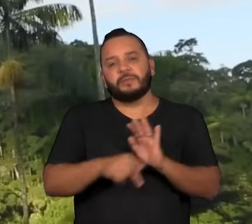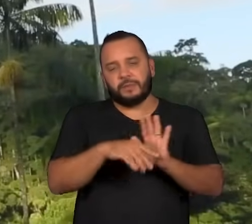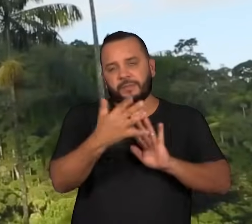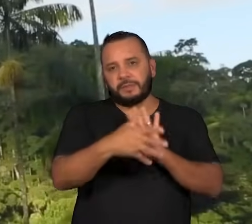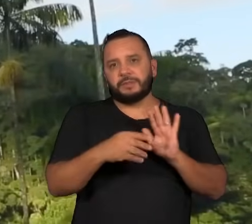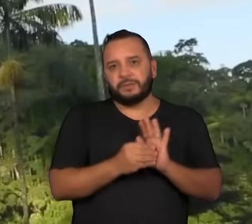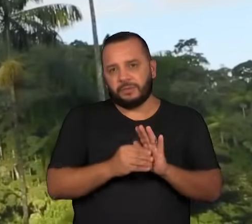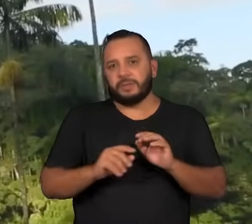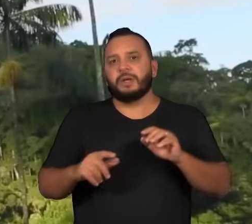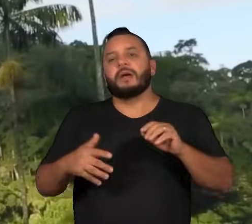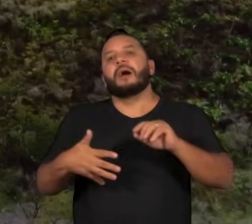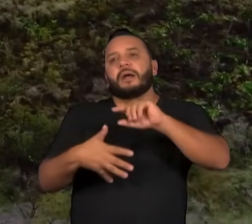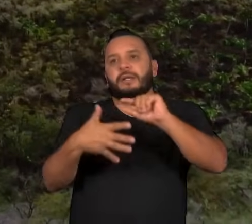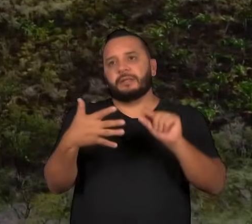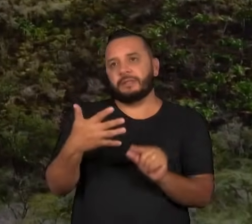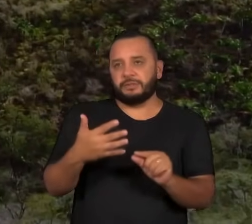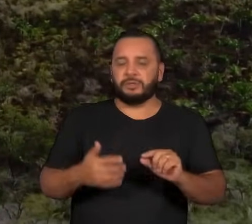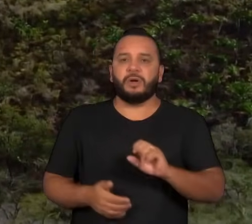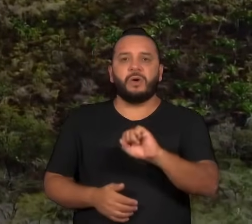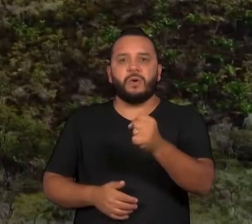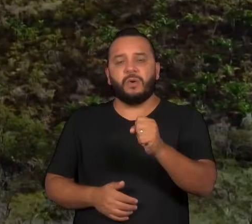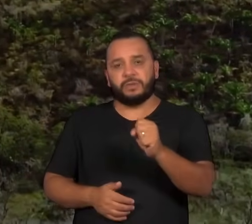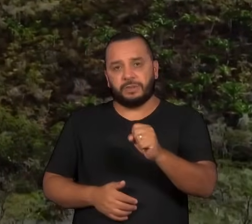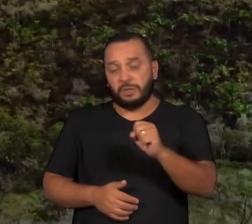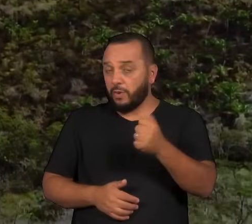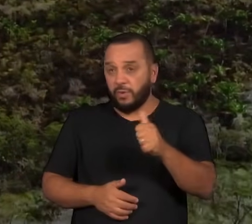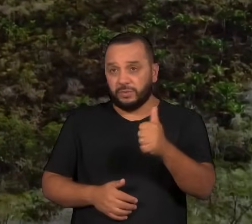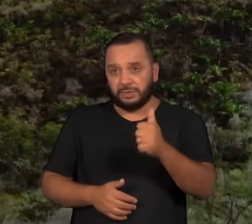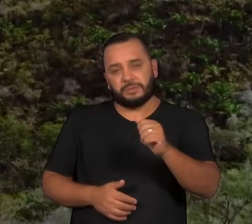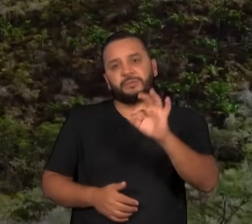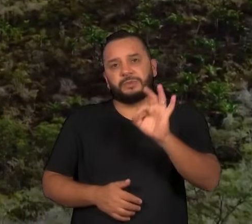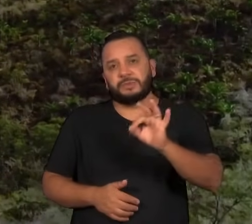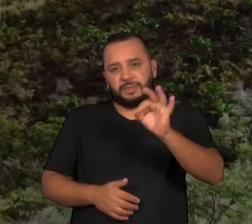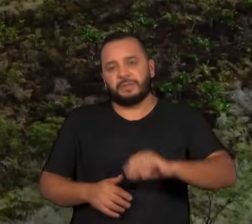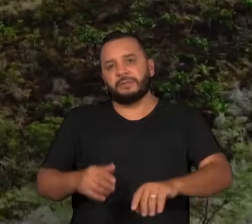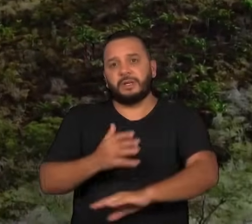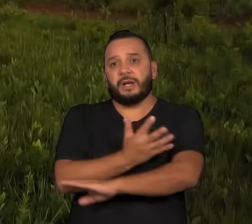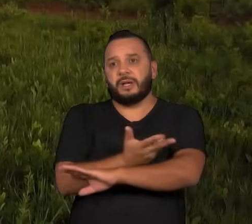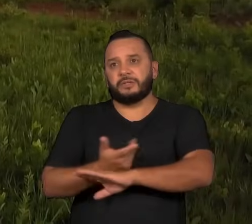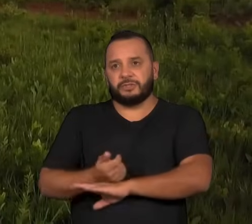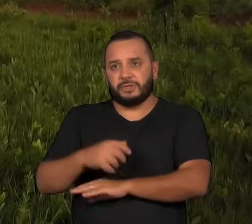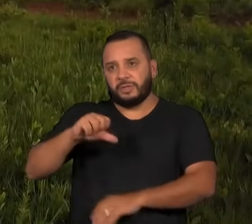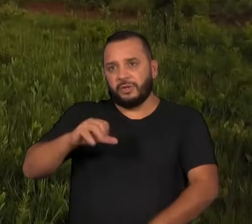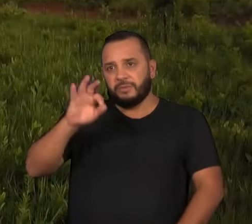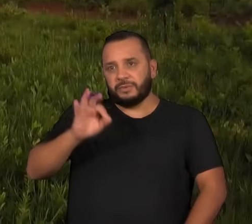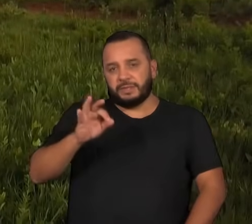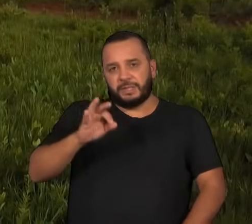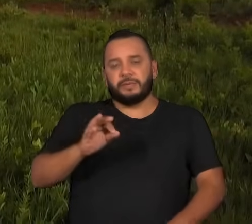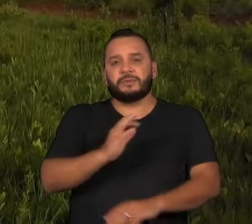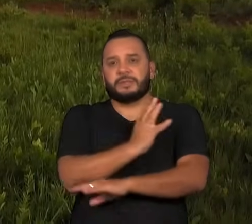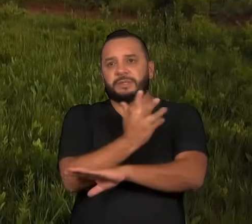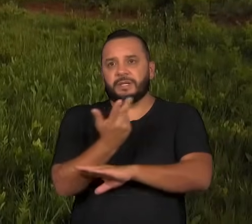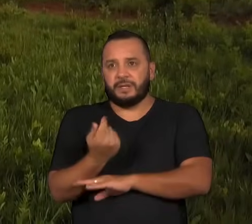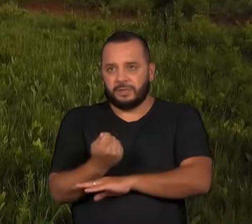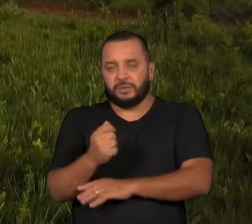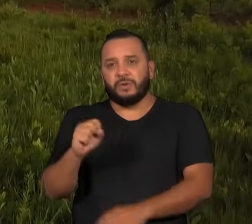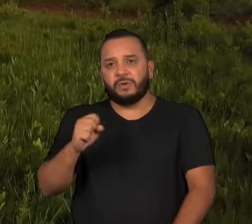quase 11%. Na Caatinga, o percentual é de 9%. No Cerrado,